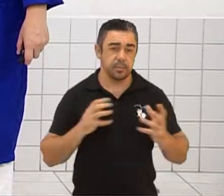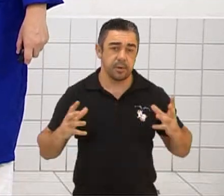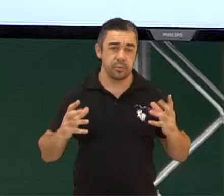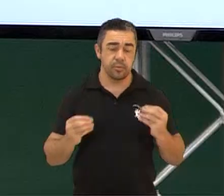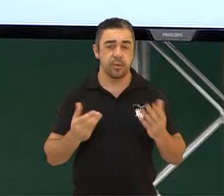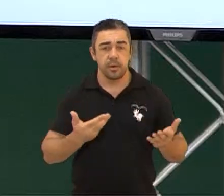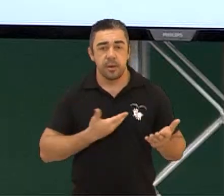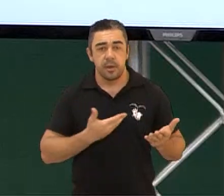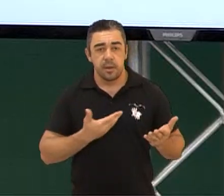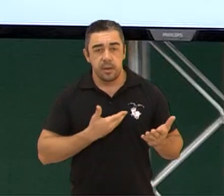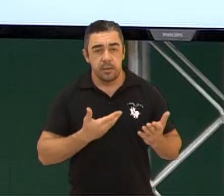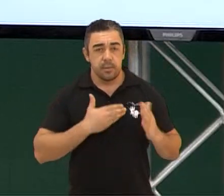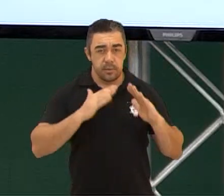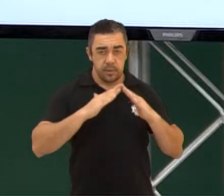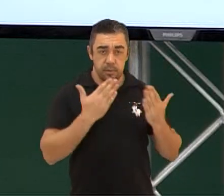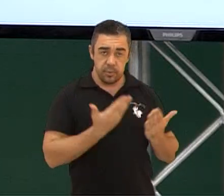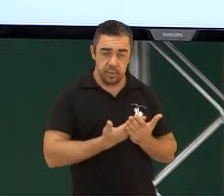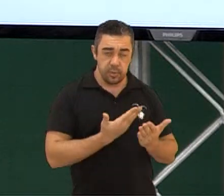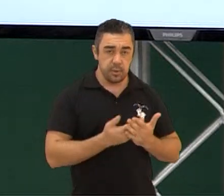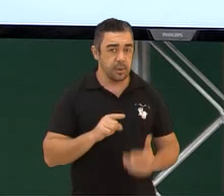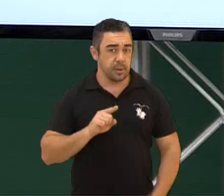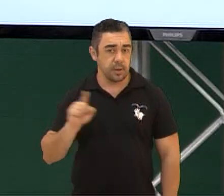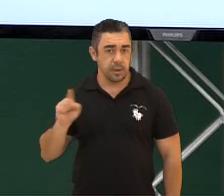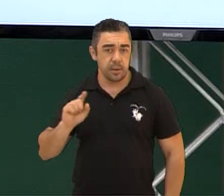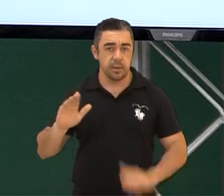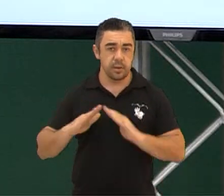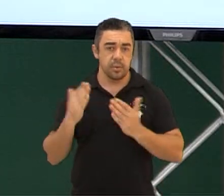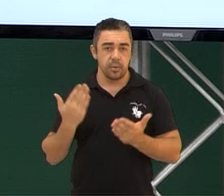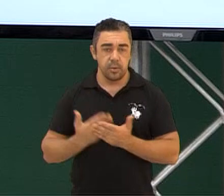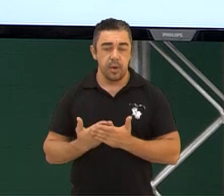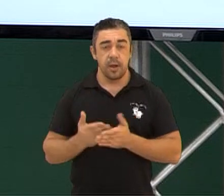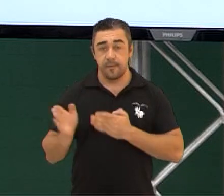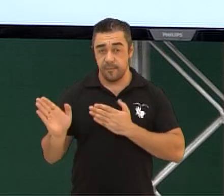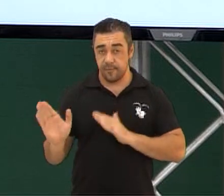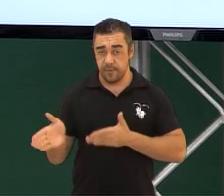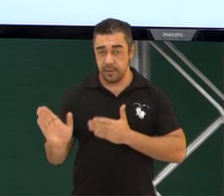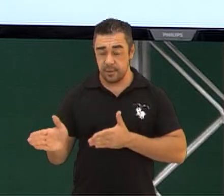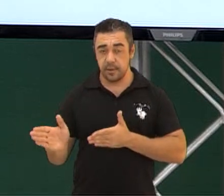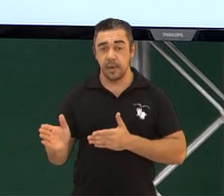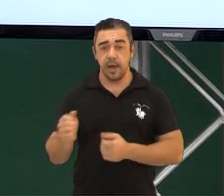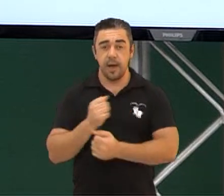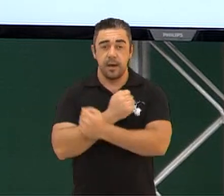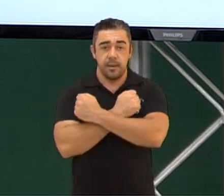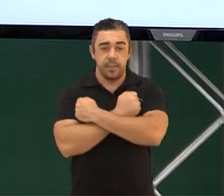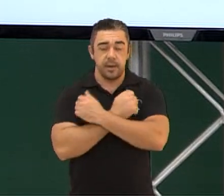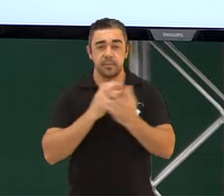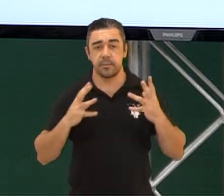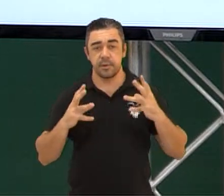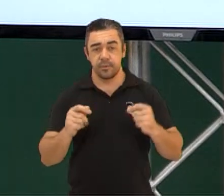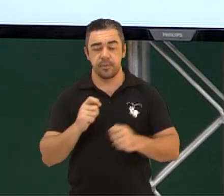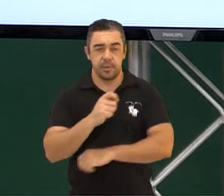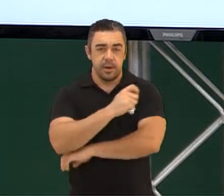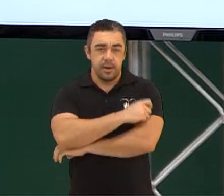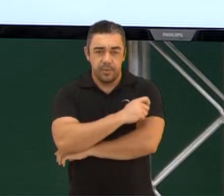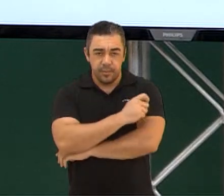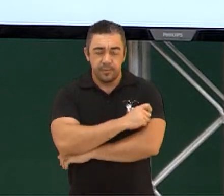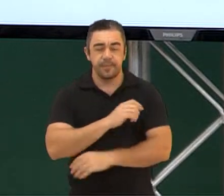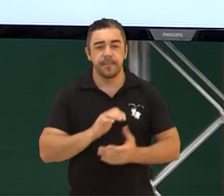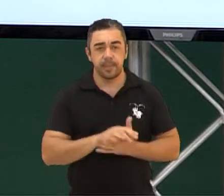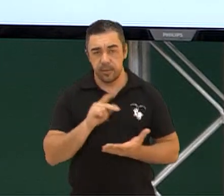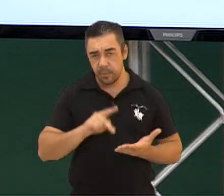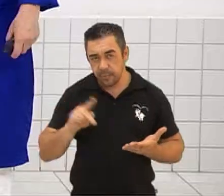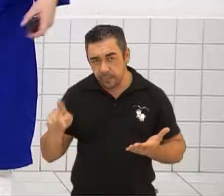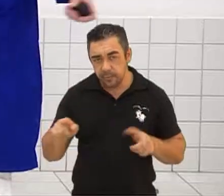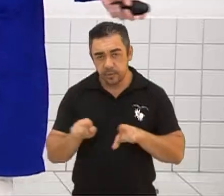seus colegas ali de escola, né? Então, ela é lá de Fazenda Rio Grande, mandando um abraço para todos os alunos ali, os colegas dela de escola e professores